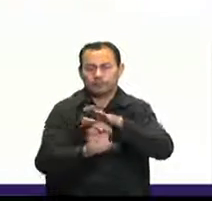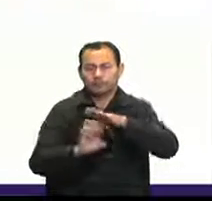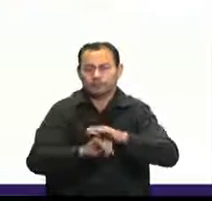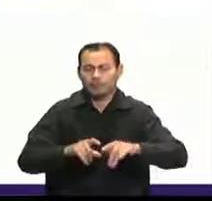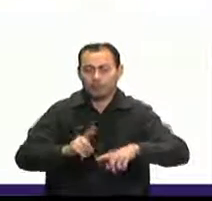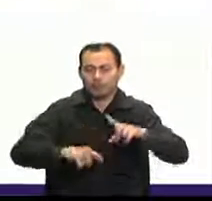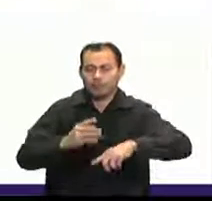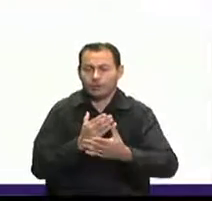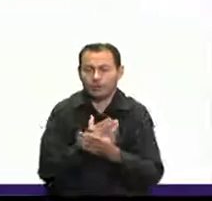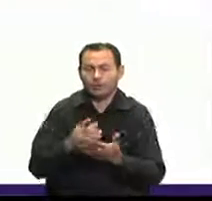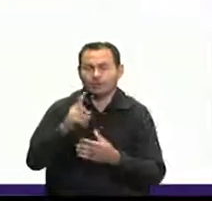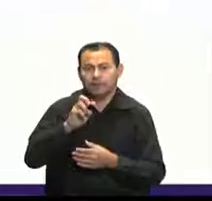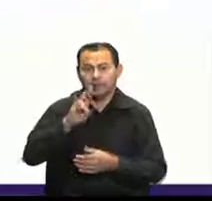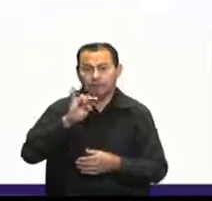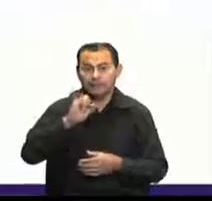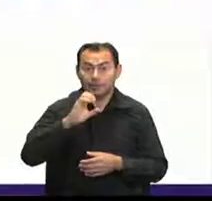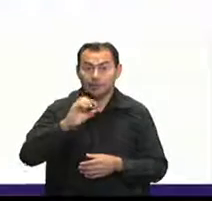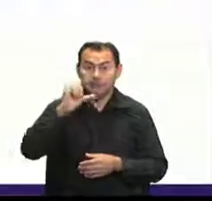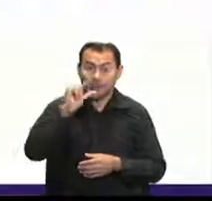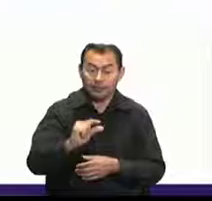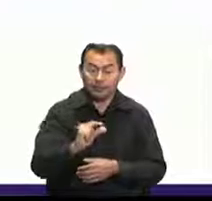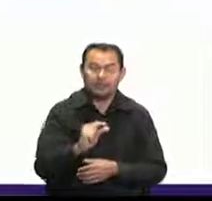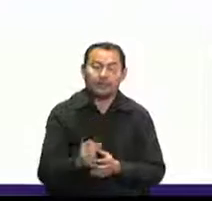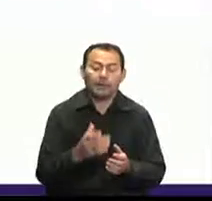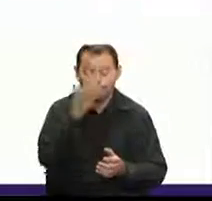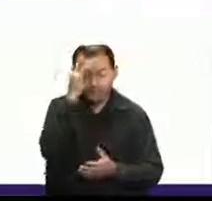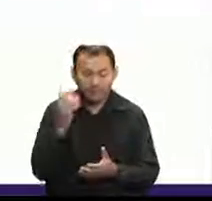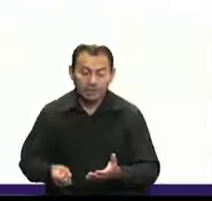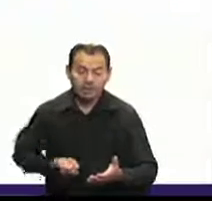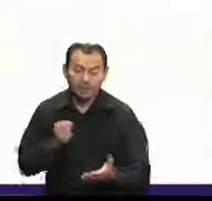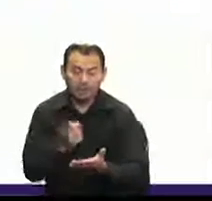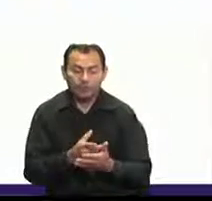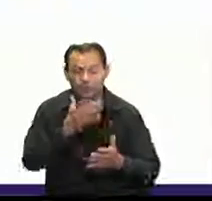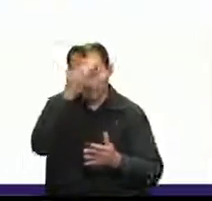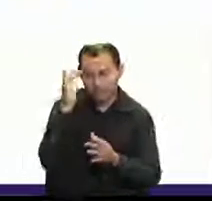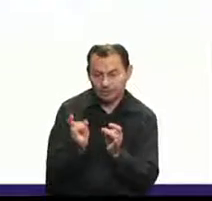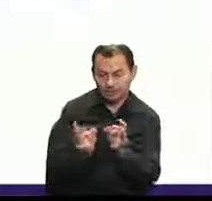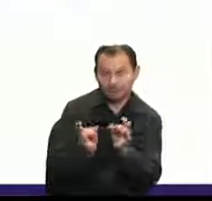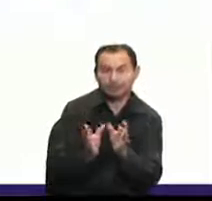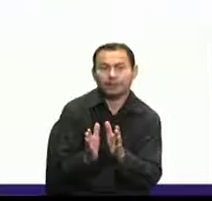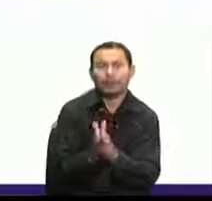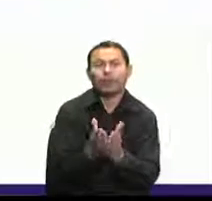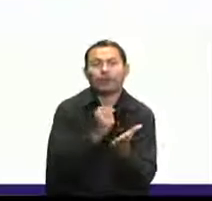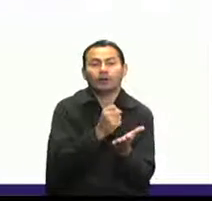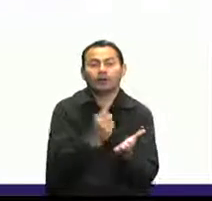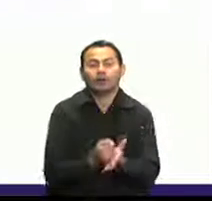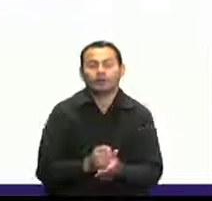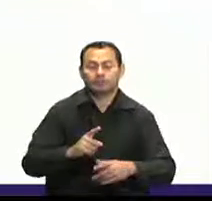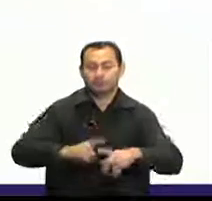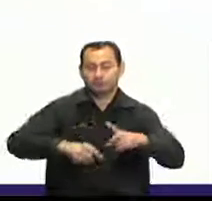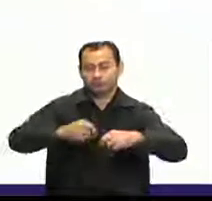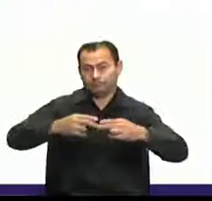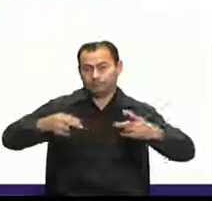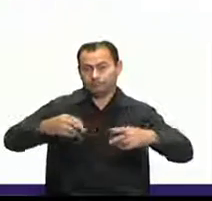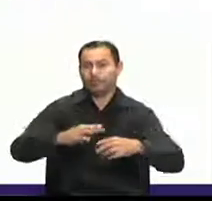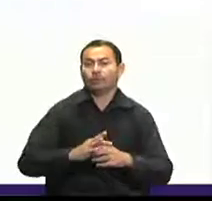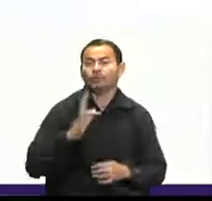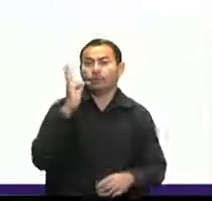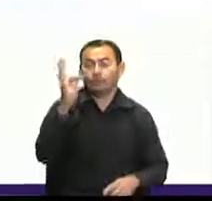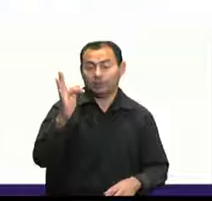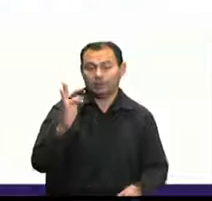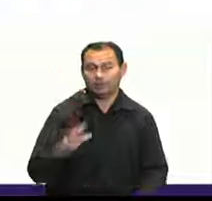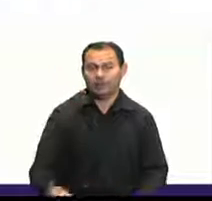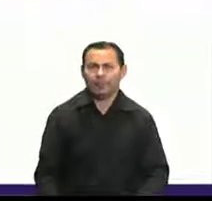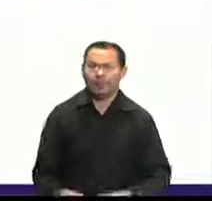mercadorias passa a ser um risco menor para que compre para quem vende contratos de mercadorias futuros